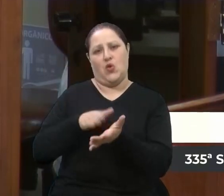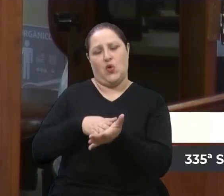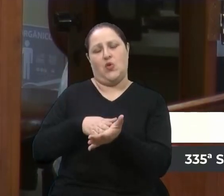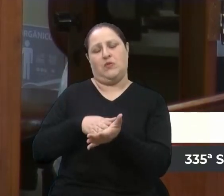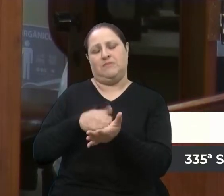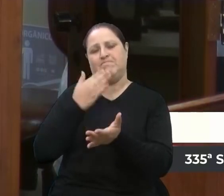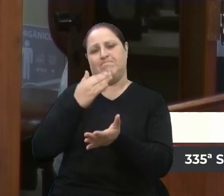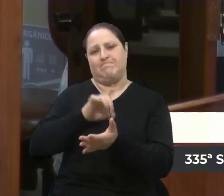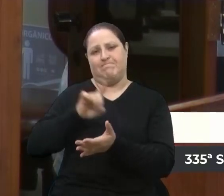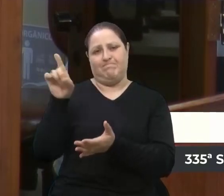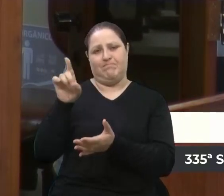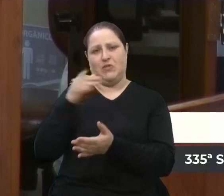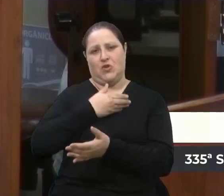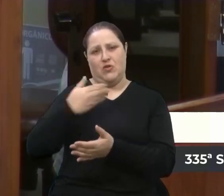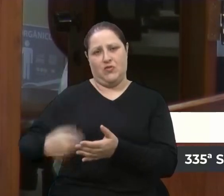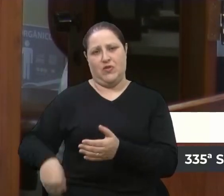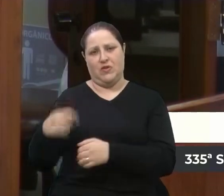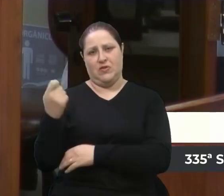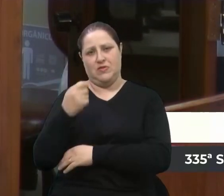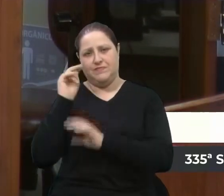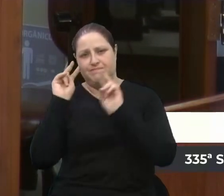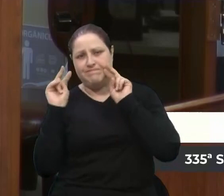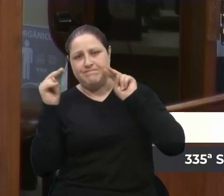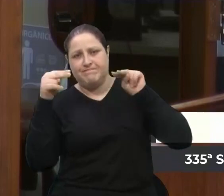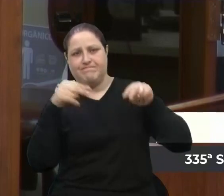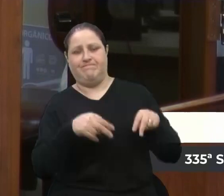para que o governo do Estado volte aos olhos